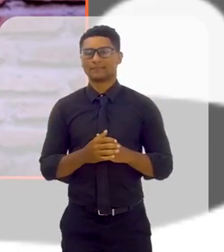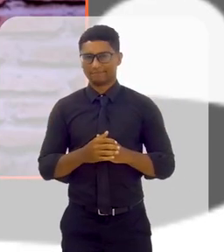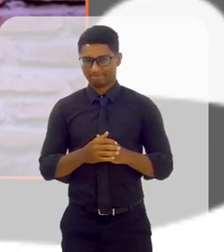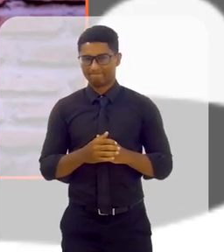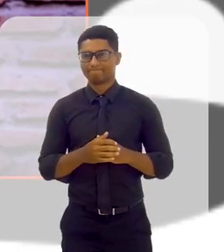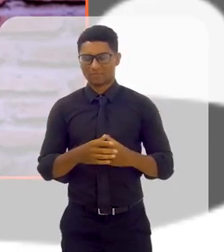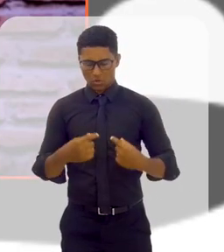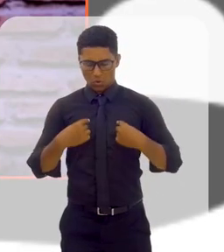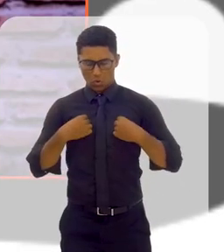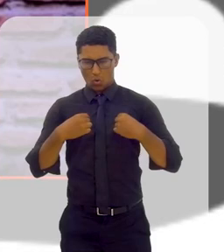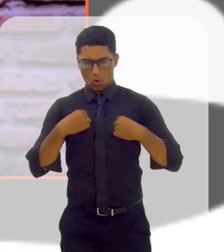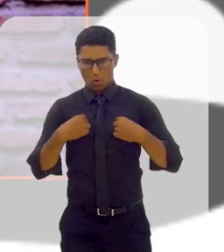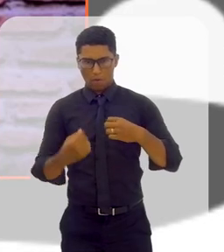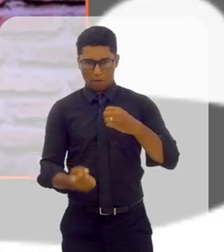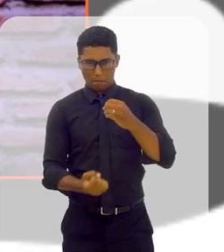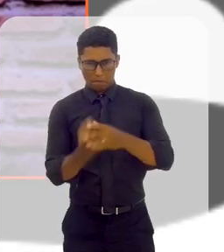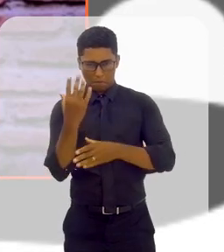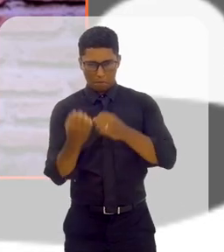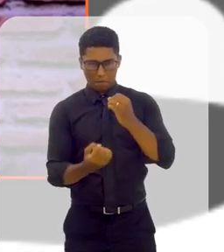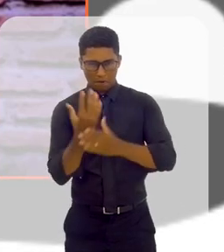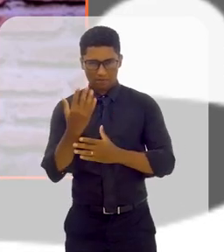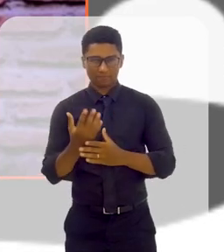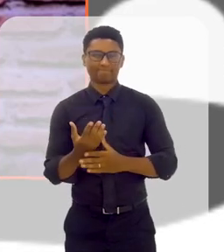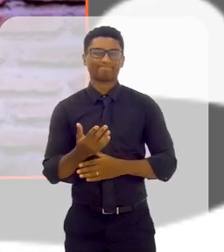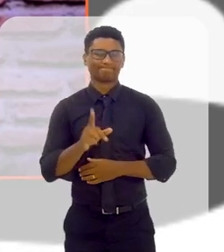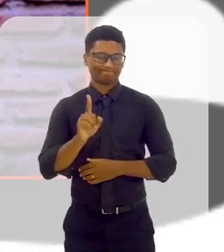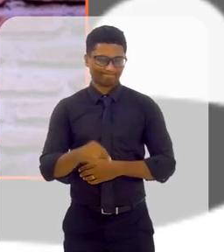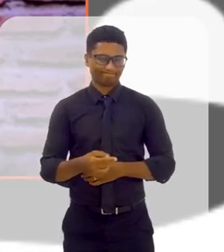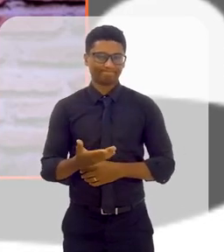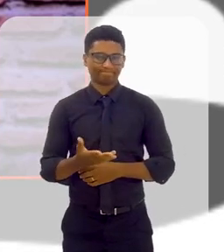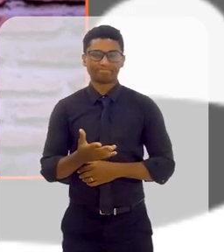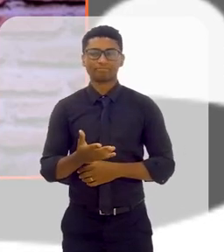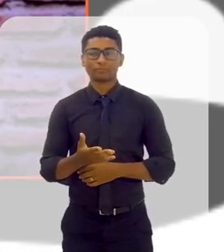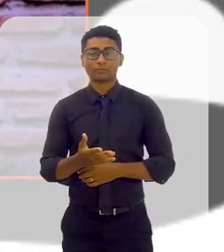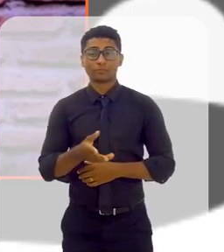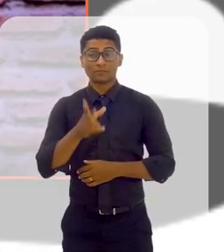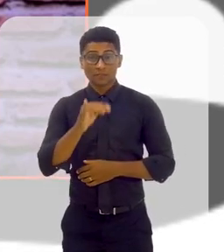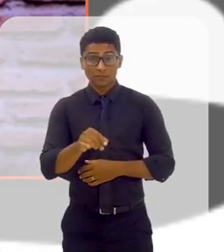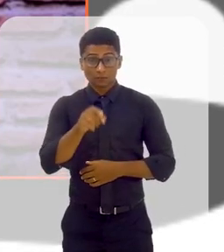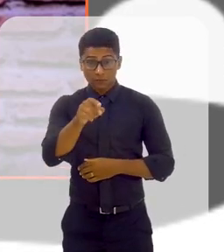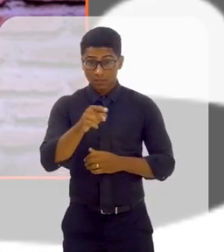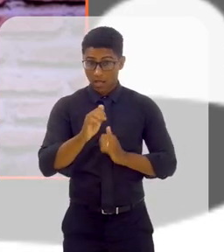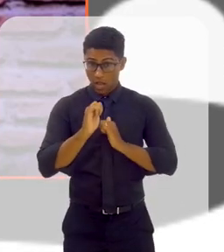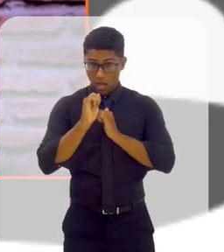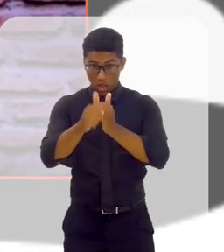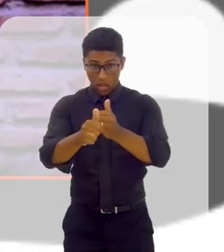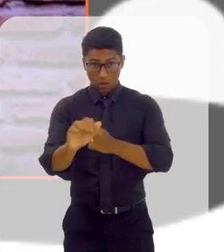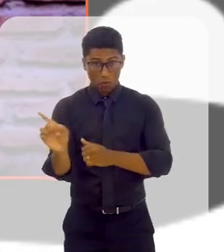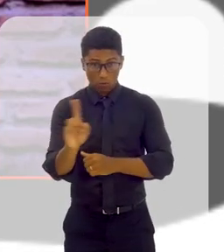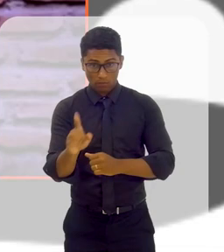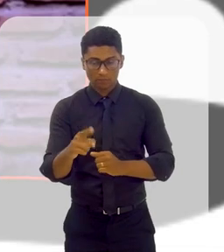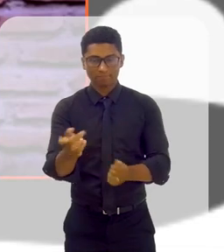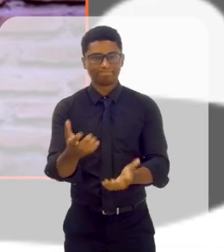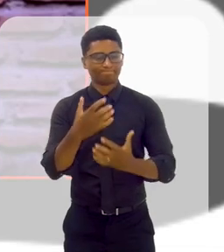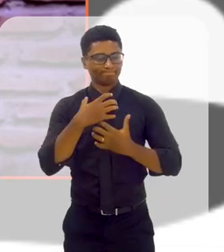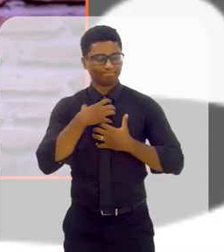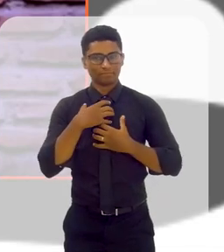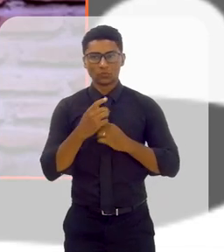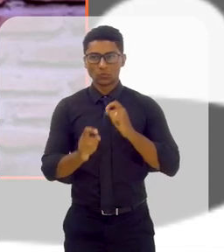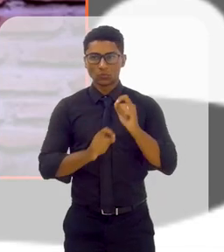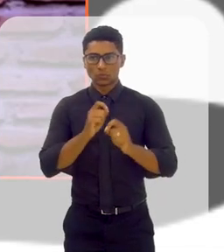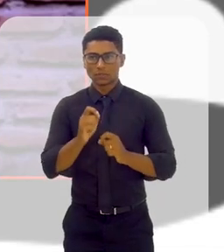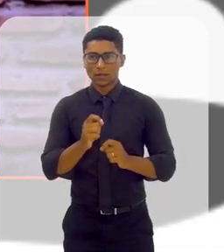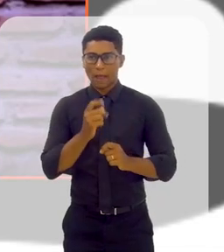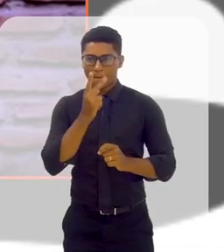campeã e obsolescência programada e assim é algo tão forte que se você não acompanhá-la você se sente uma pessoa